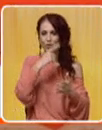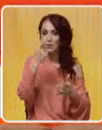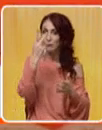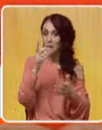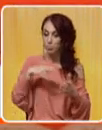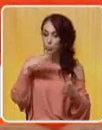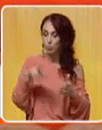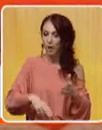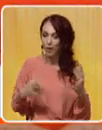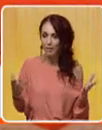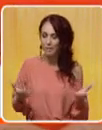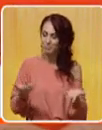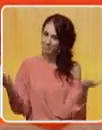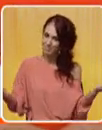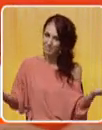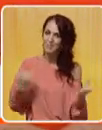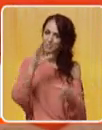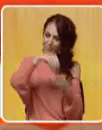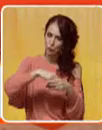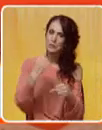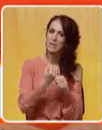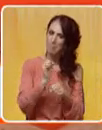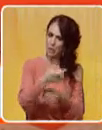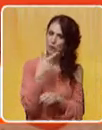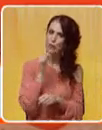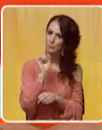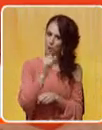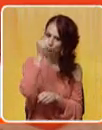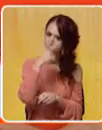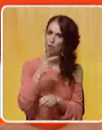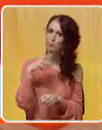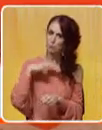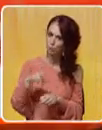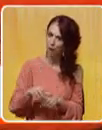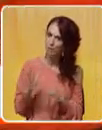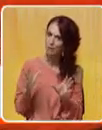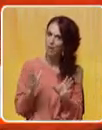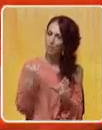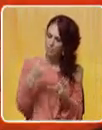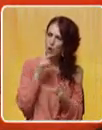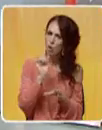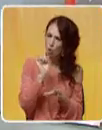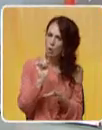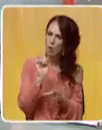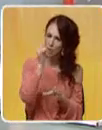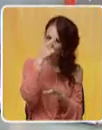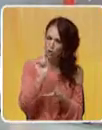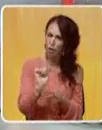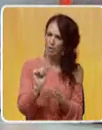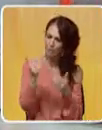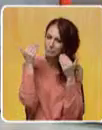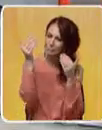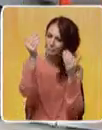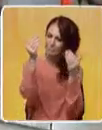televisão em Portugal passa necessariamente pelo teu trabalho e pelo teu nome bem ajas muito obrigado muito obrigado